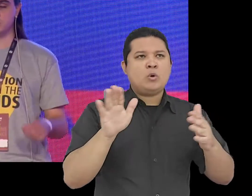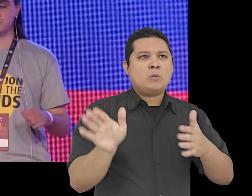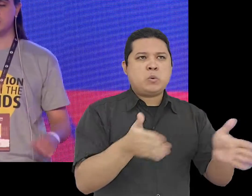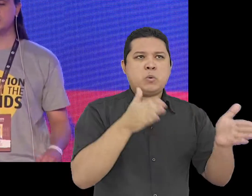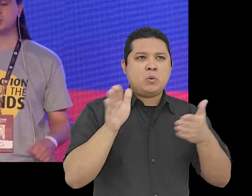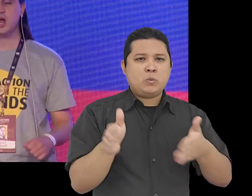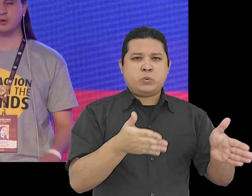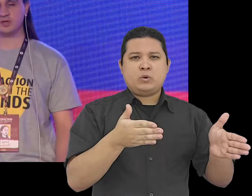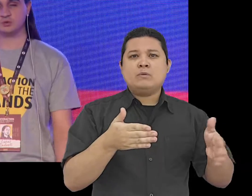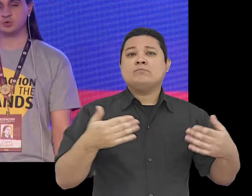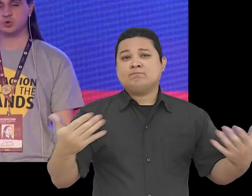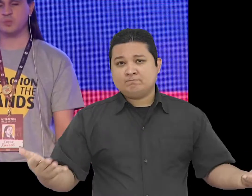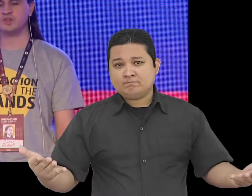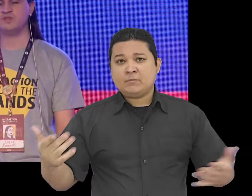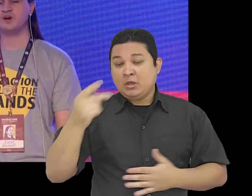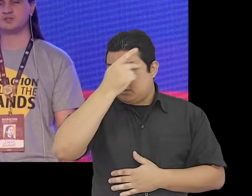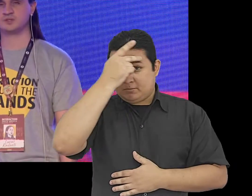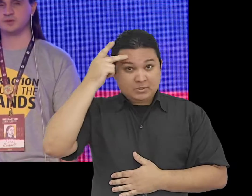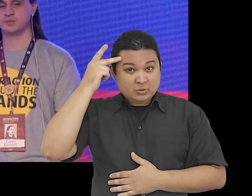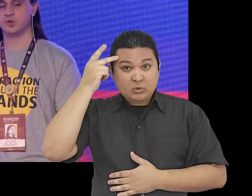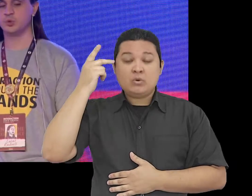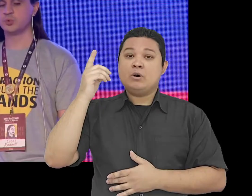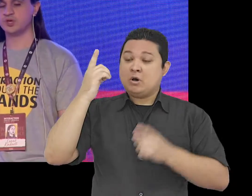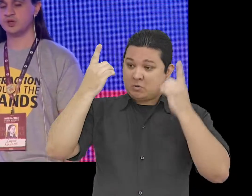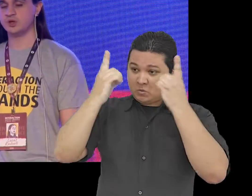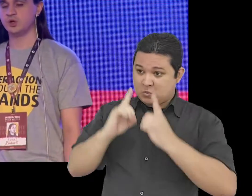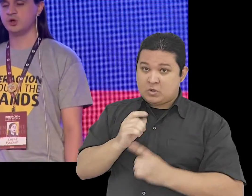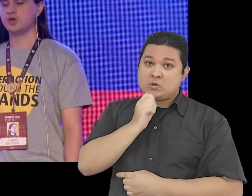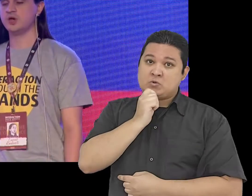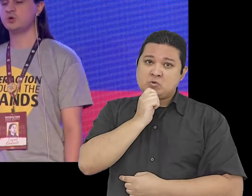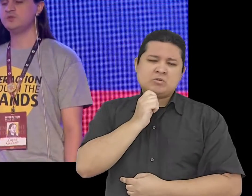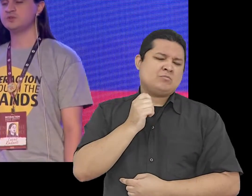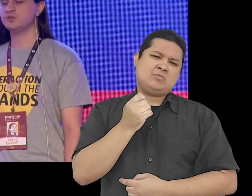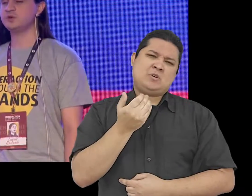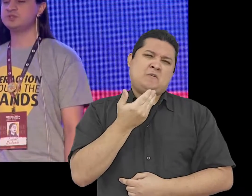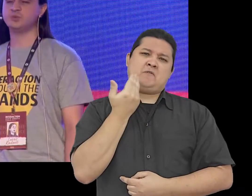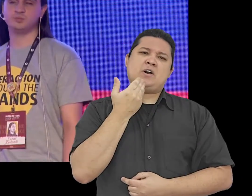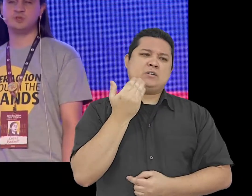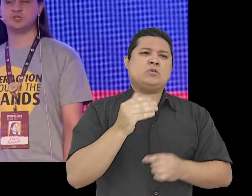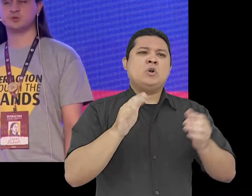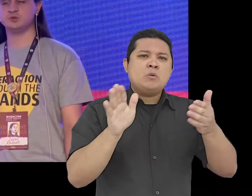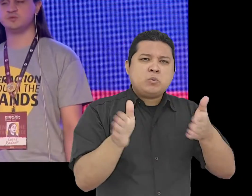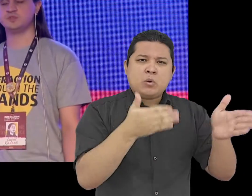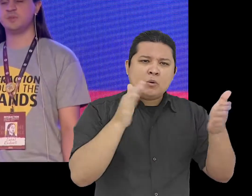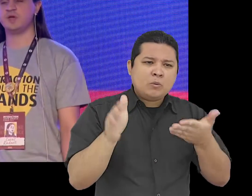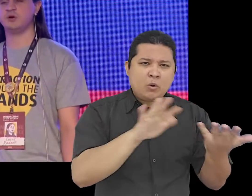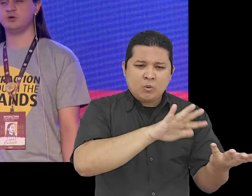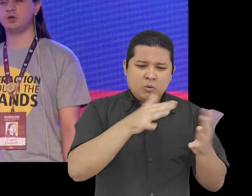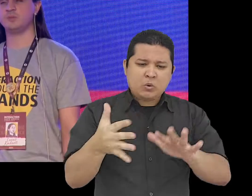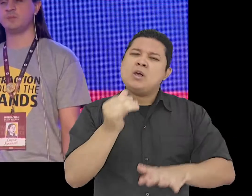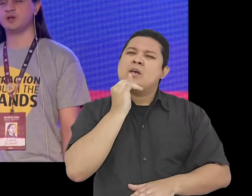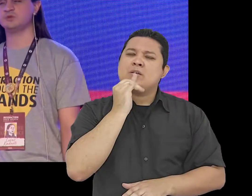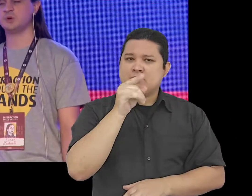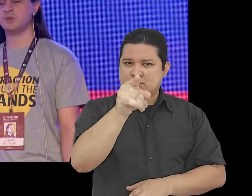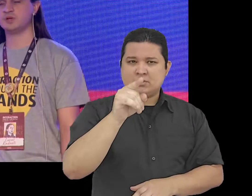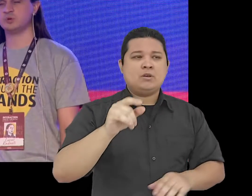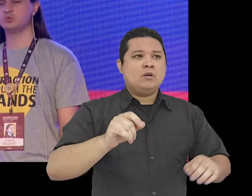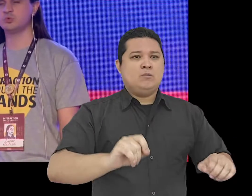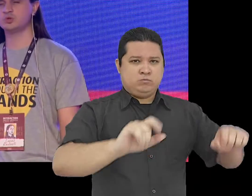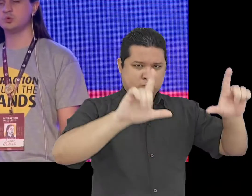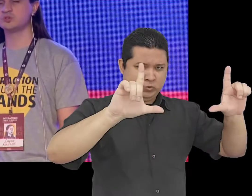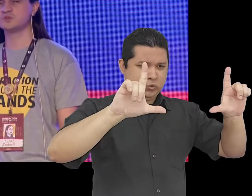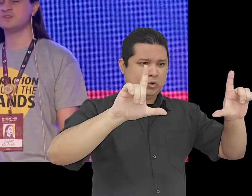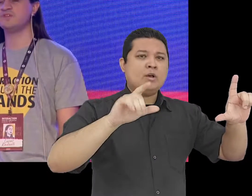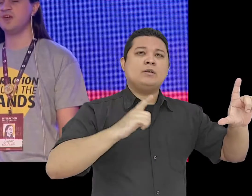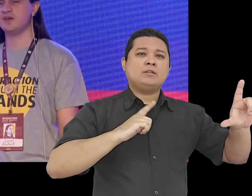as pessoas que enxergam usam alguma interface. Por quê? Vou dar um exemplo bem simples. Quando você olha para uma página, vamos supor que uma página